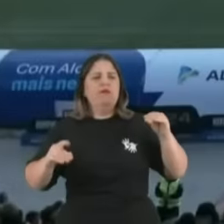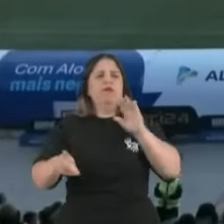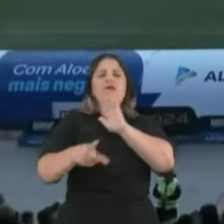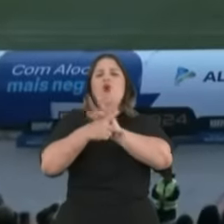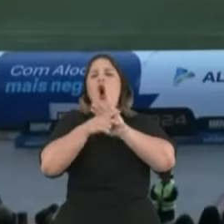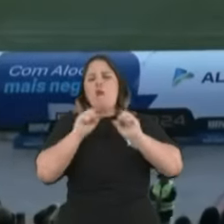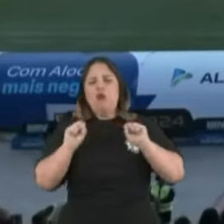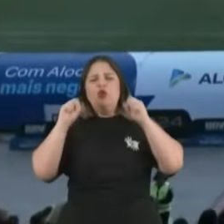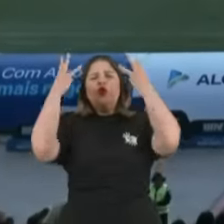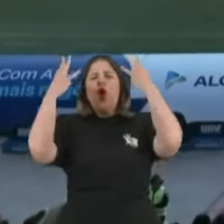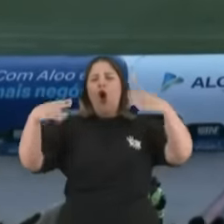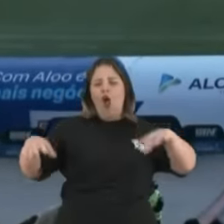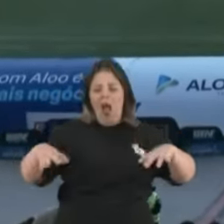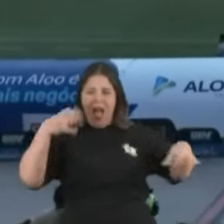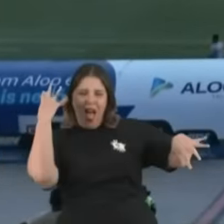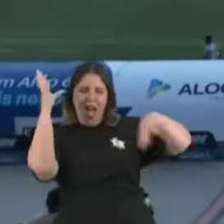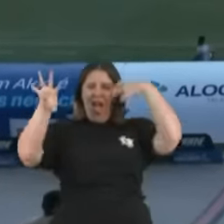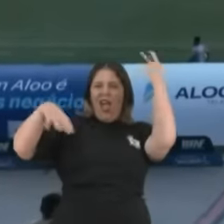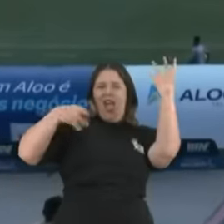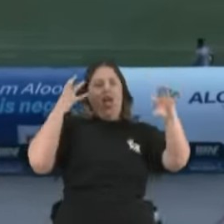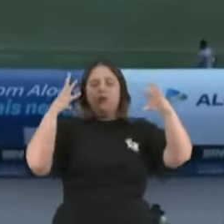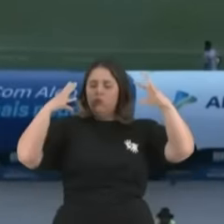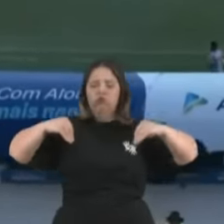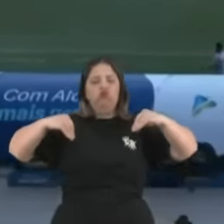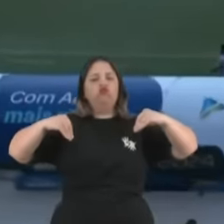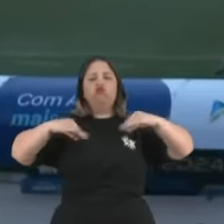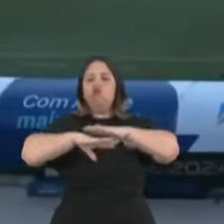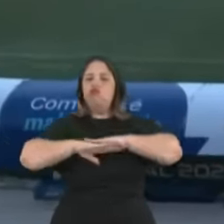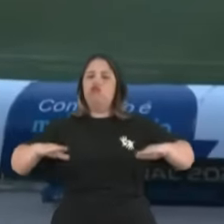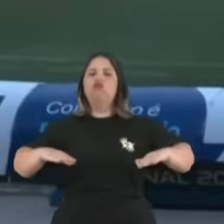cerimônia da entrega do troféu. Muito bem,